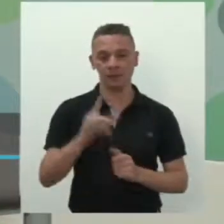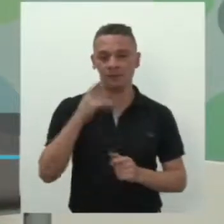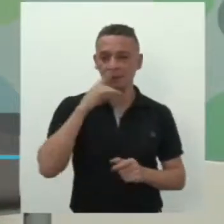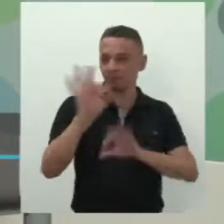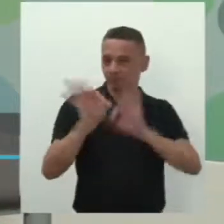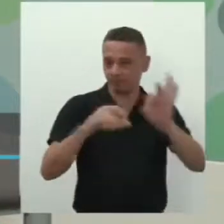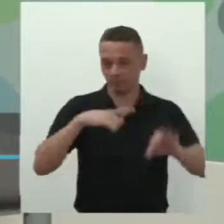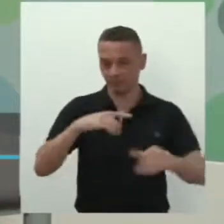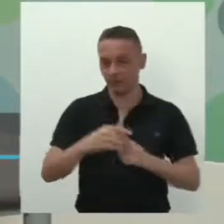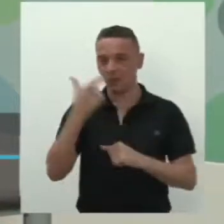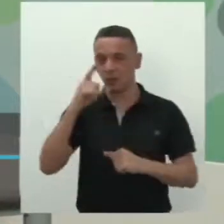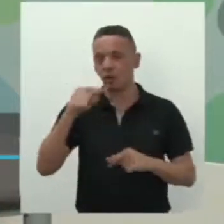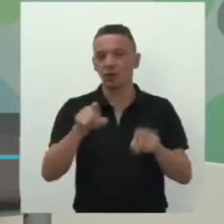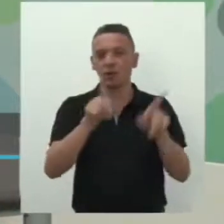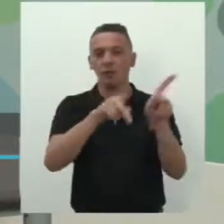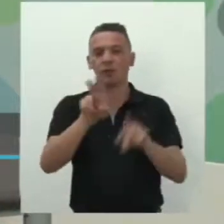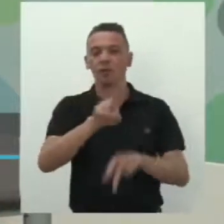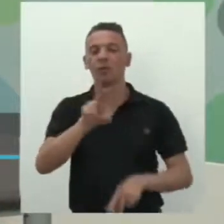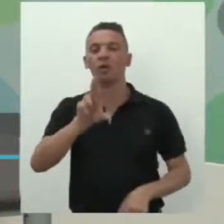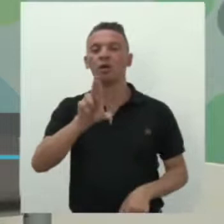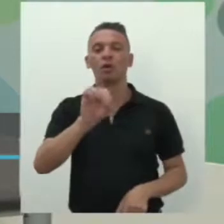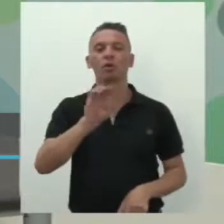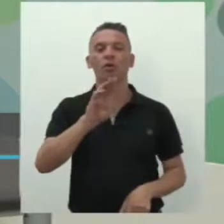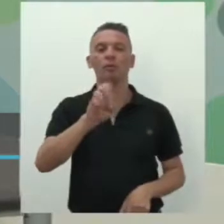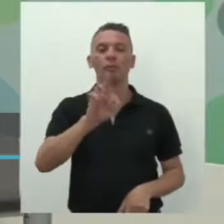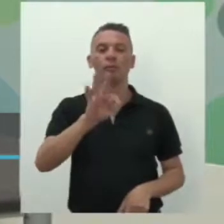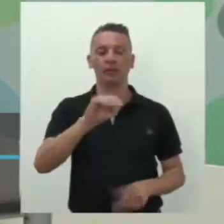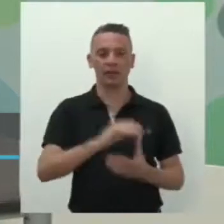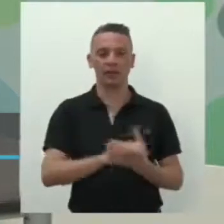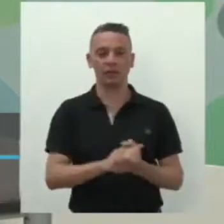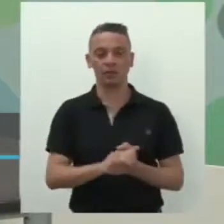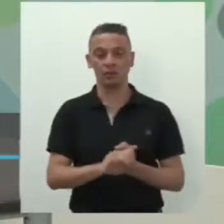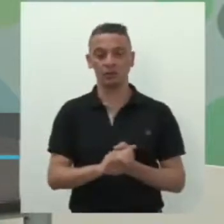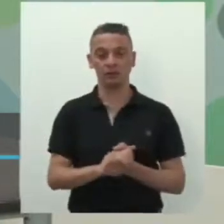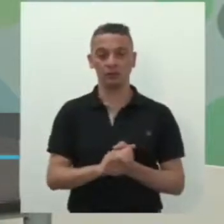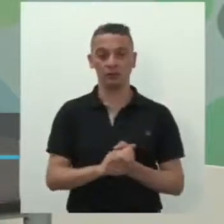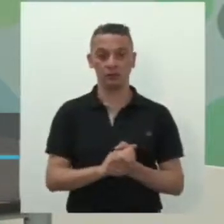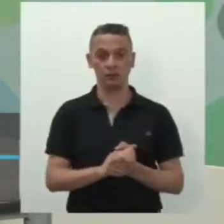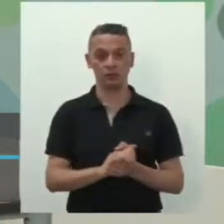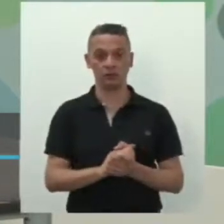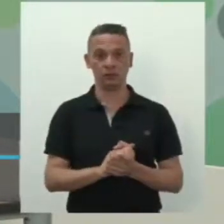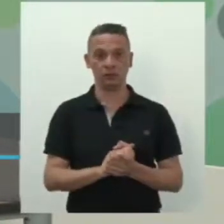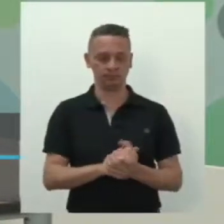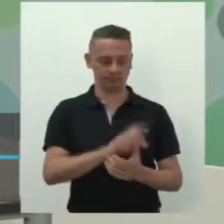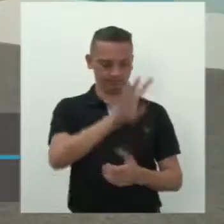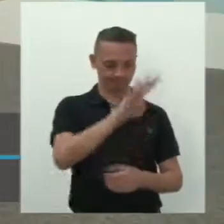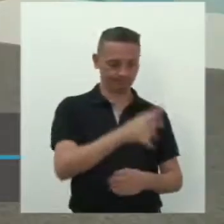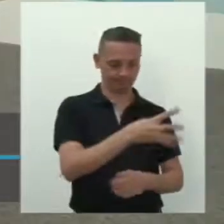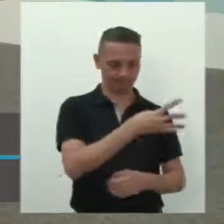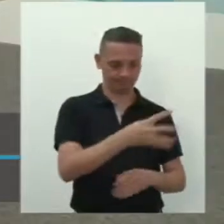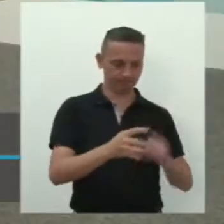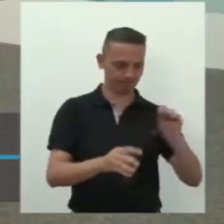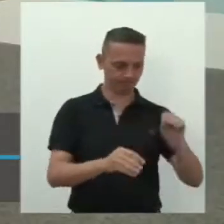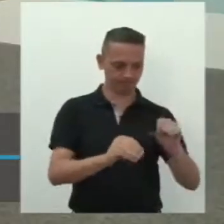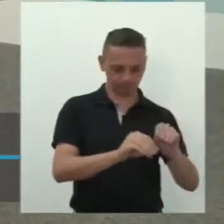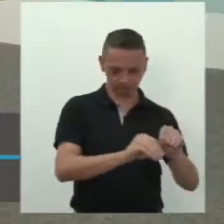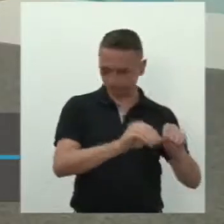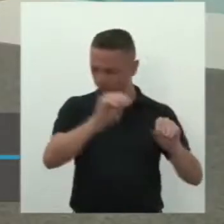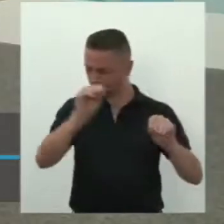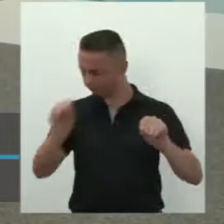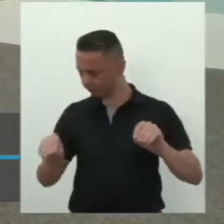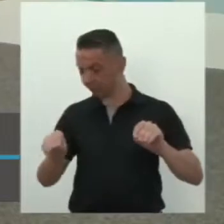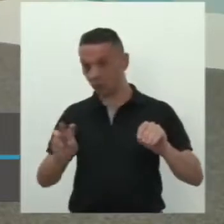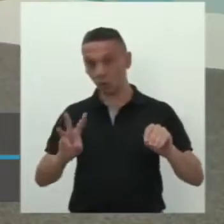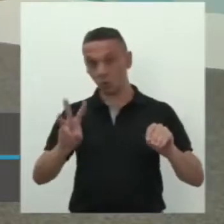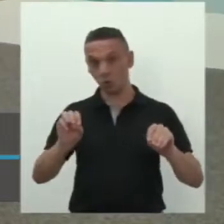lá, que é do professor Roberto. Como transferir para o Word. Como transferir para o Word? Legal.